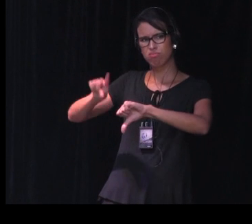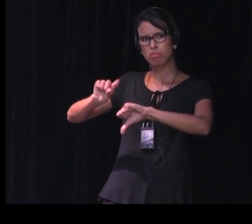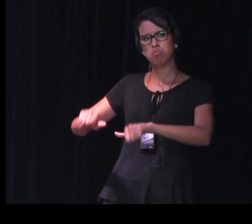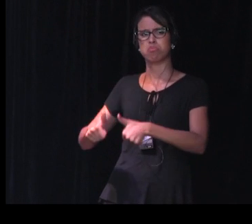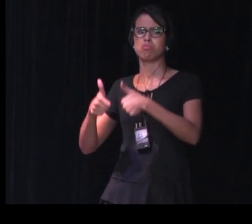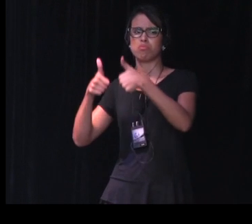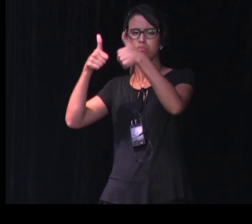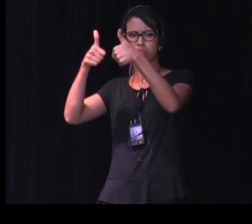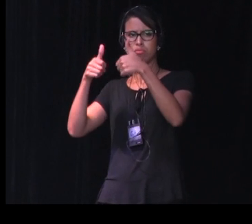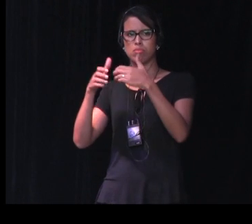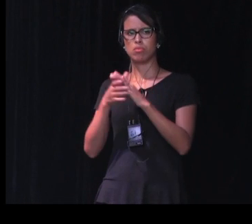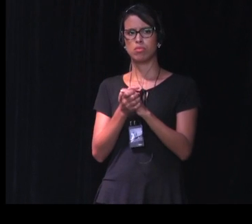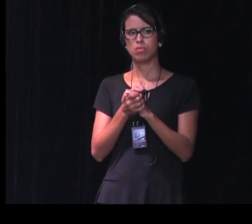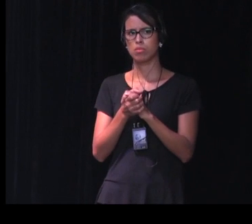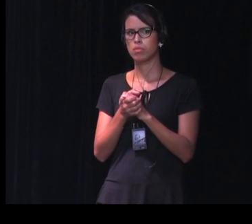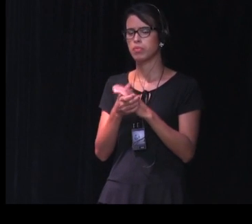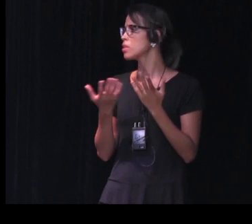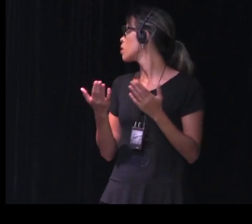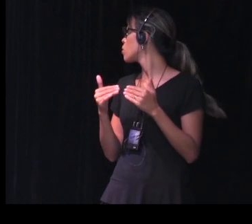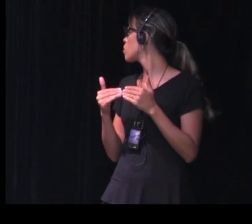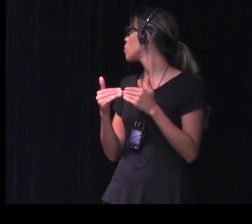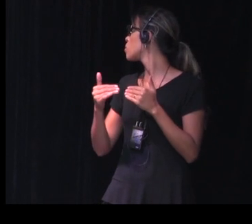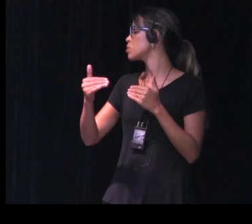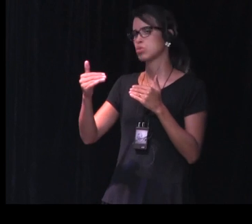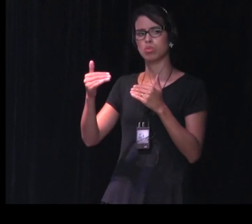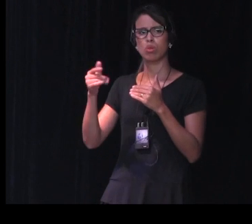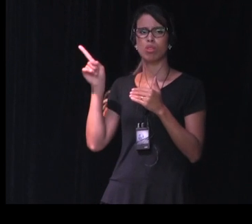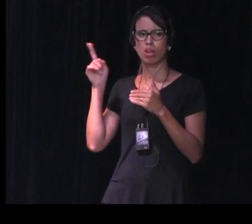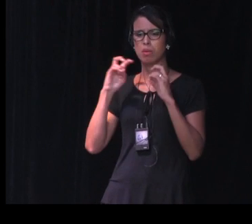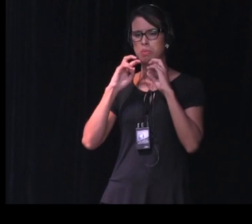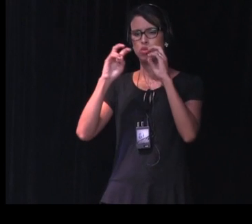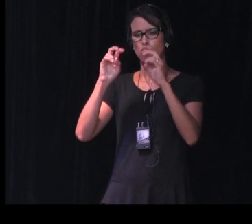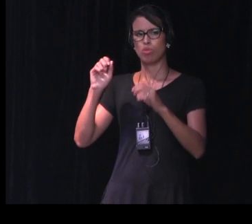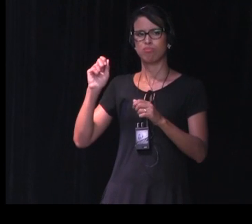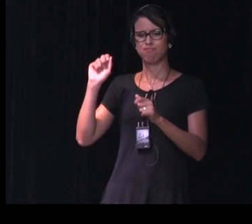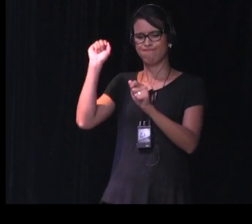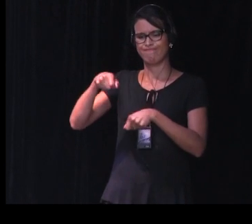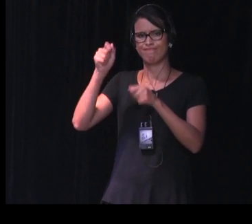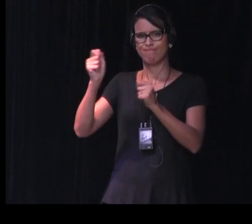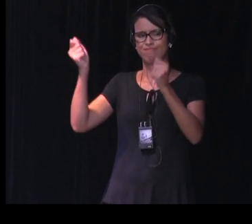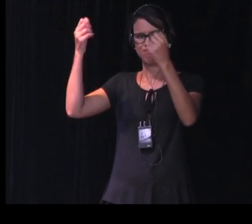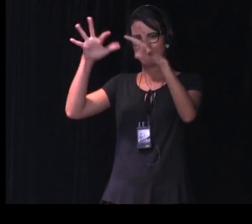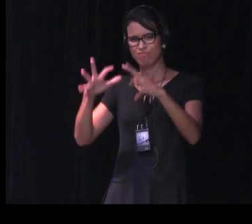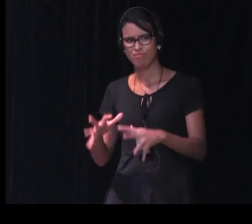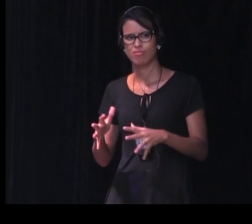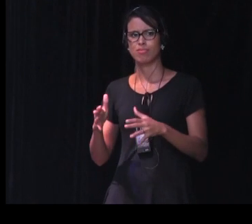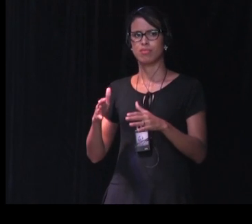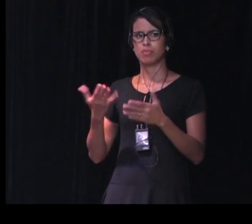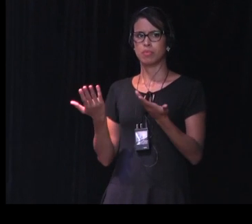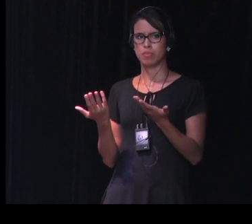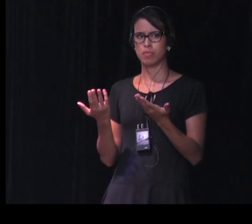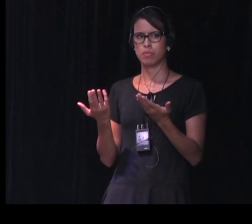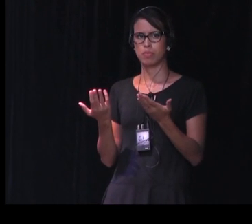quê? Porque o metrô, ao passar por aqui, fez a estação, fez toda a escavação